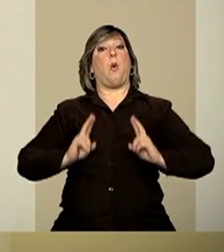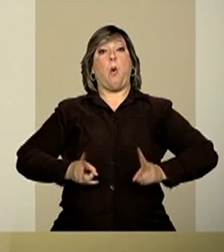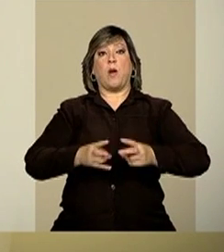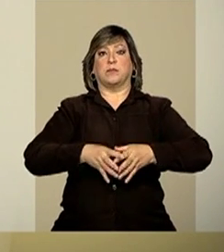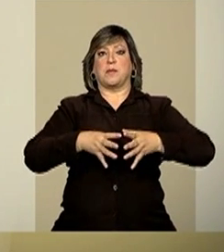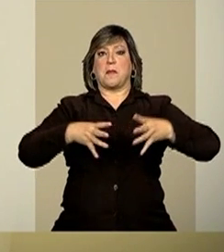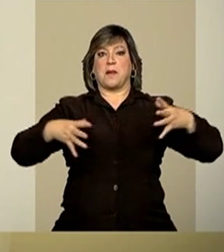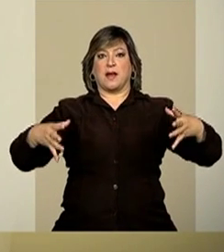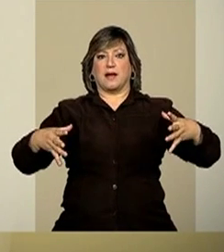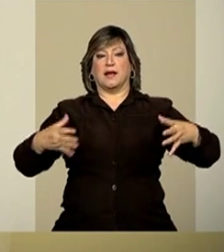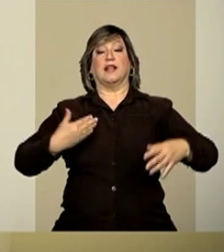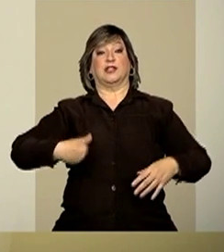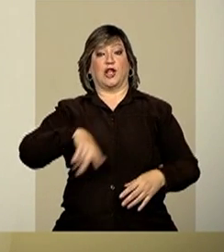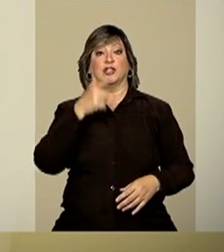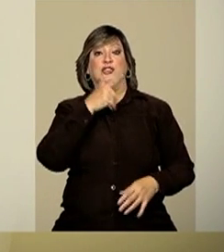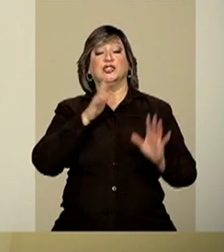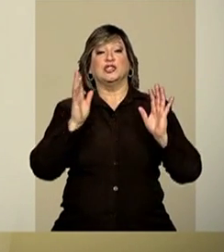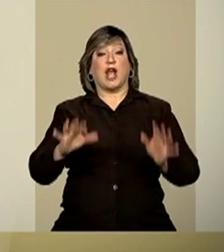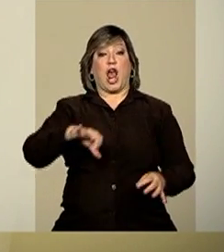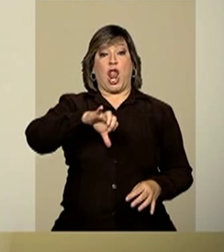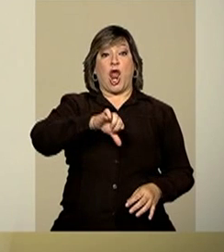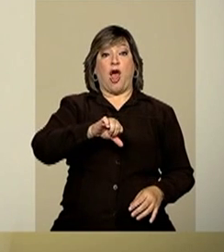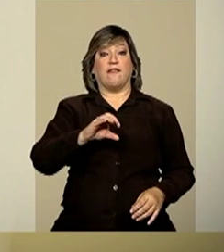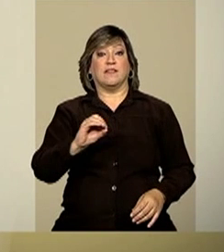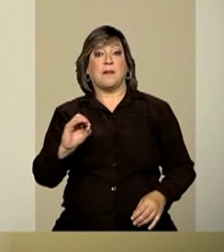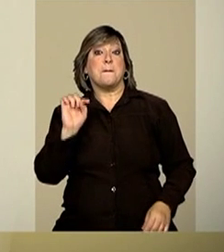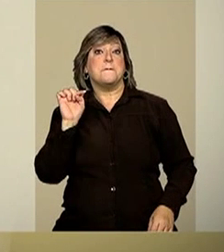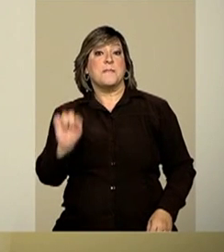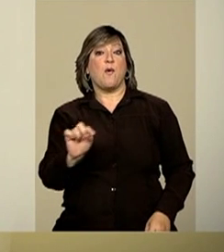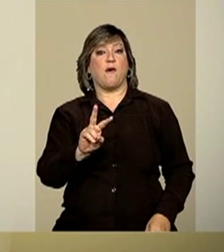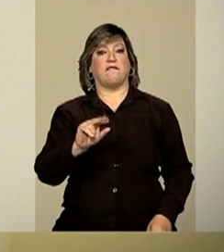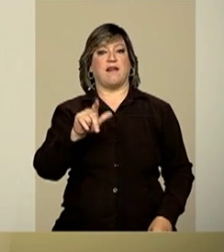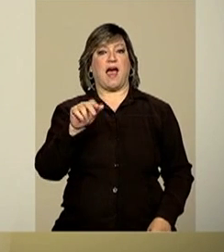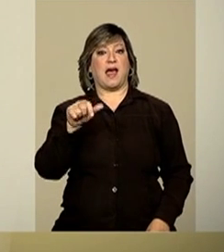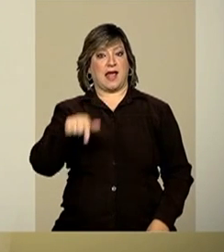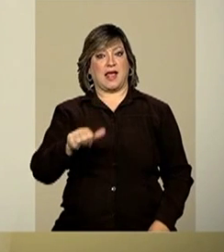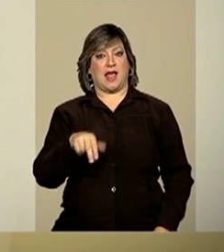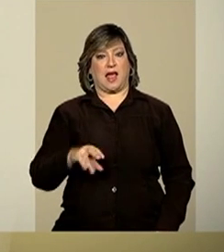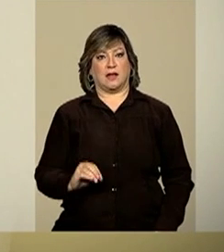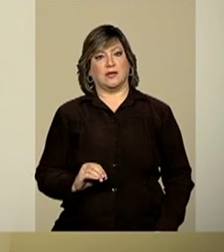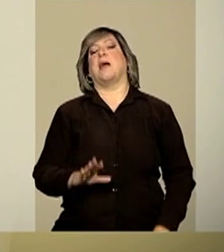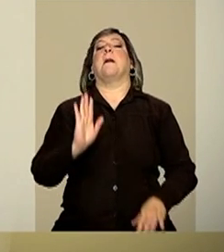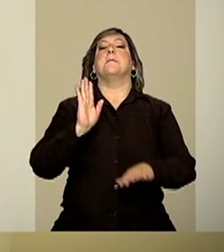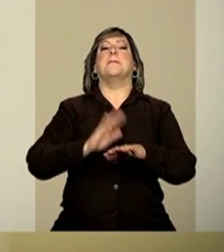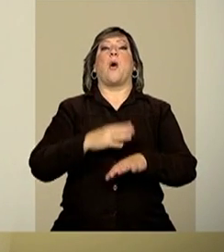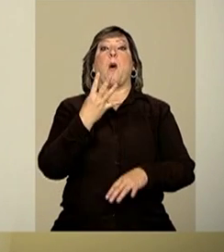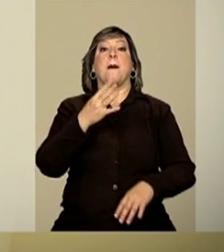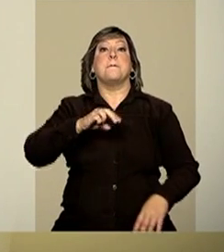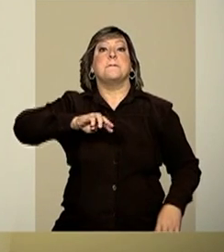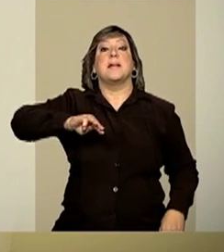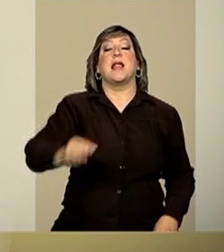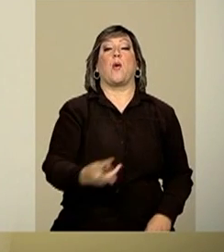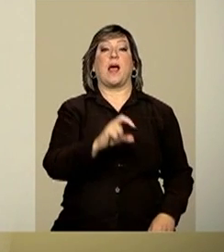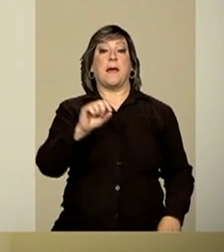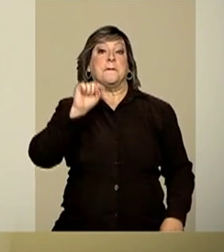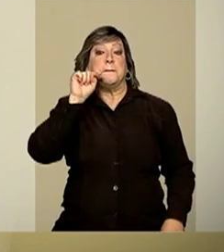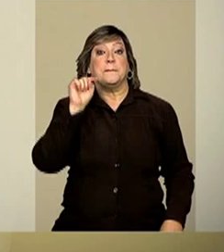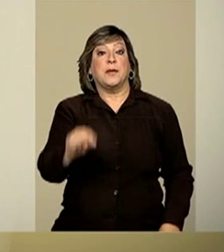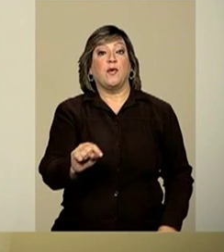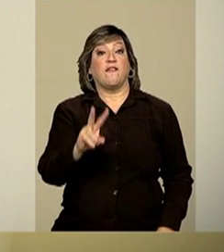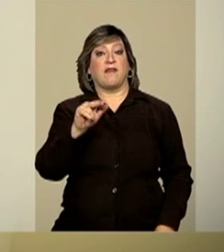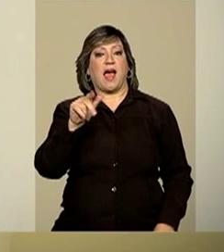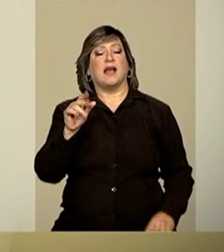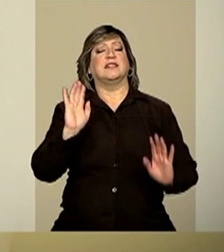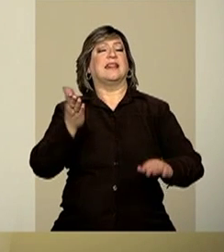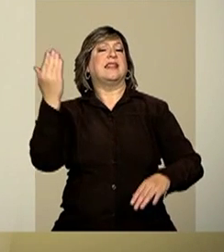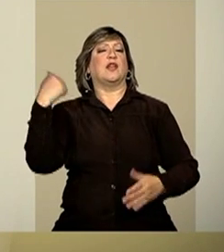Já geramos 900 mil vagas este ano e mais de 4 milhões e 500 mil desde o